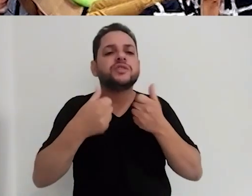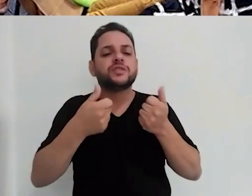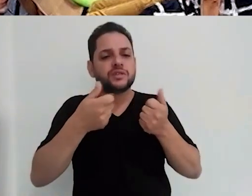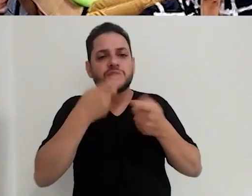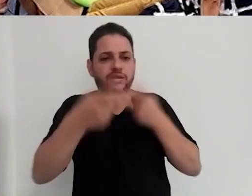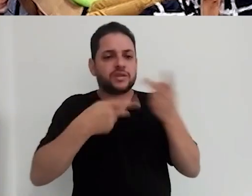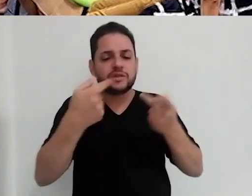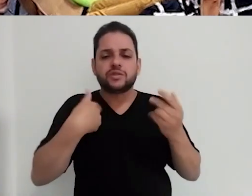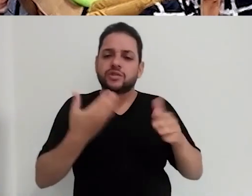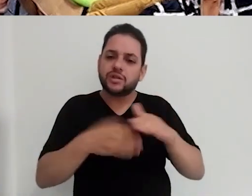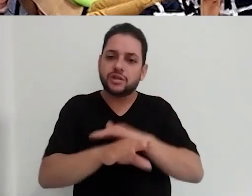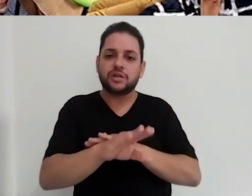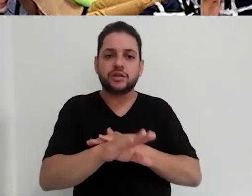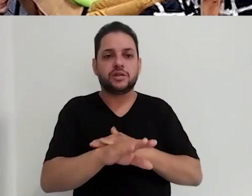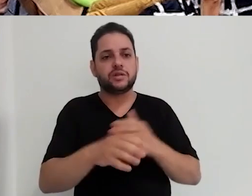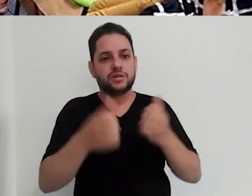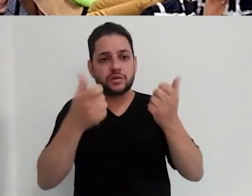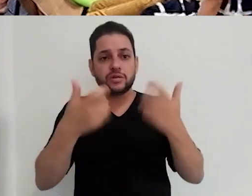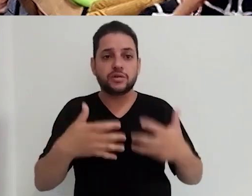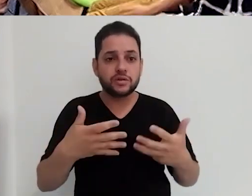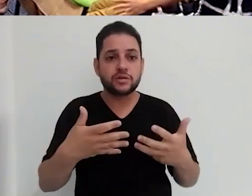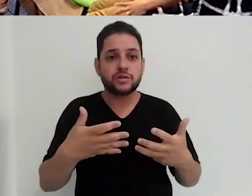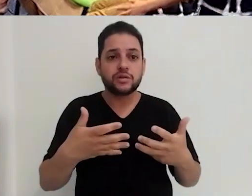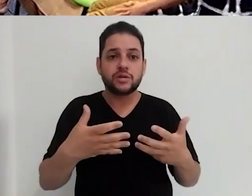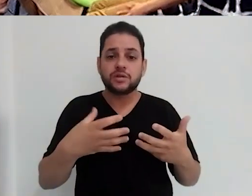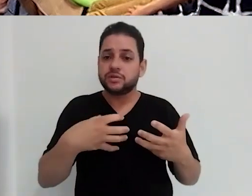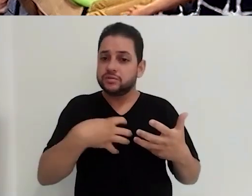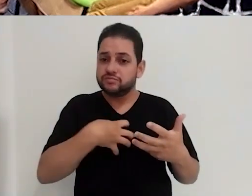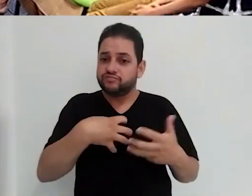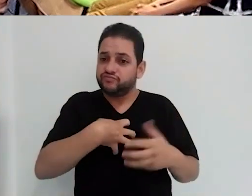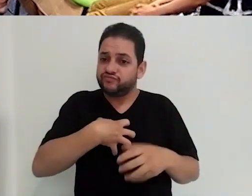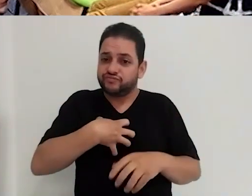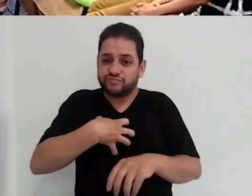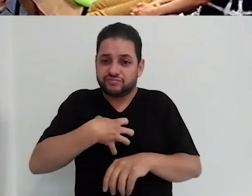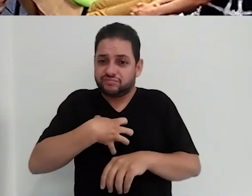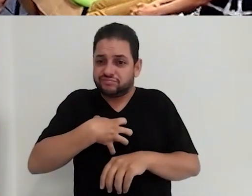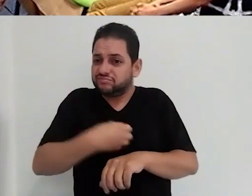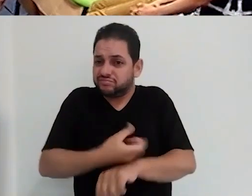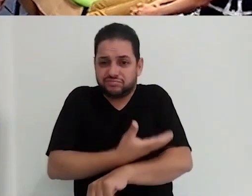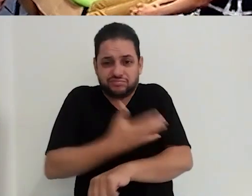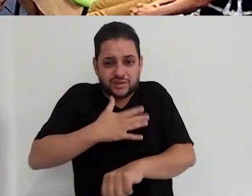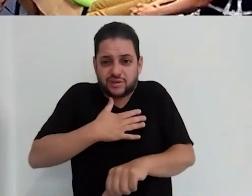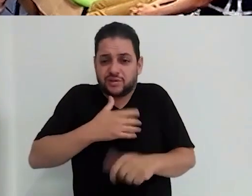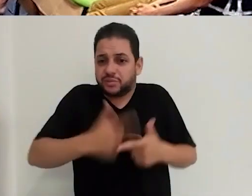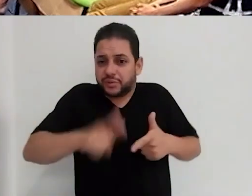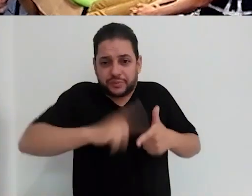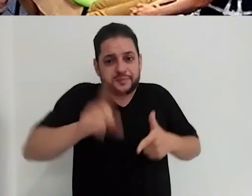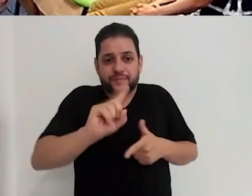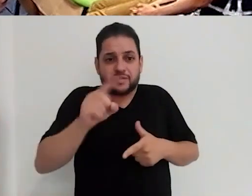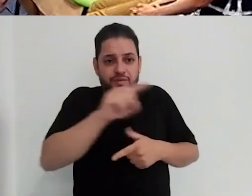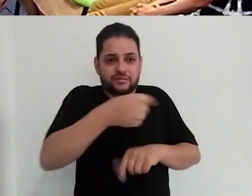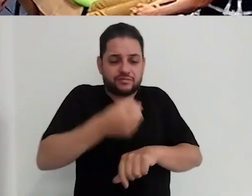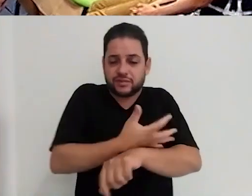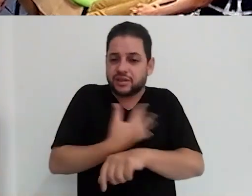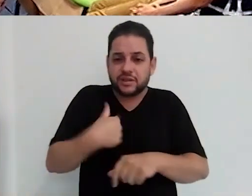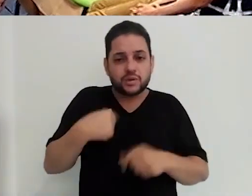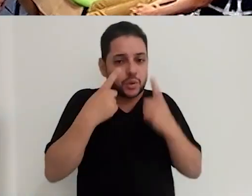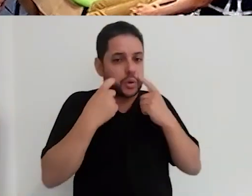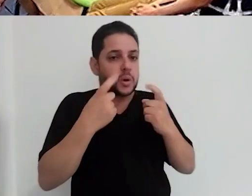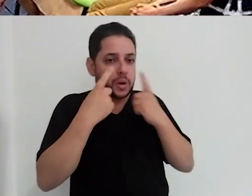falar, eu não me incomodo com a minha emoção se você não se incomodar com a minha emoção e com as minhas lágrimas.